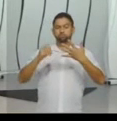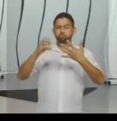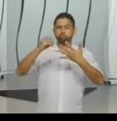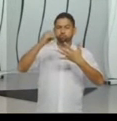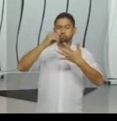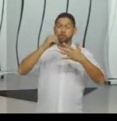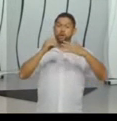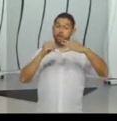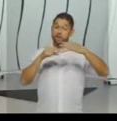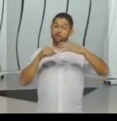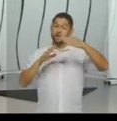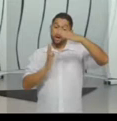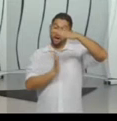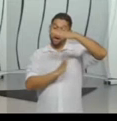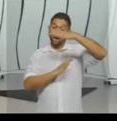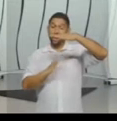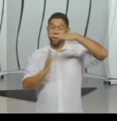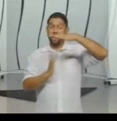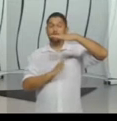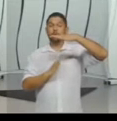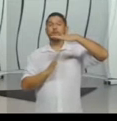justamente funcionar como